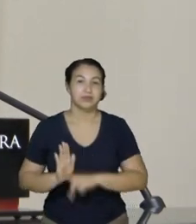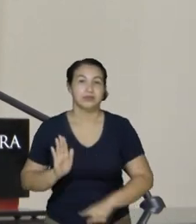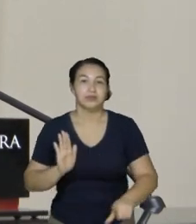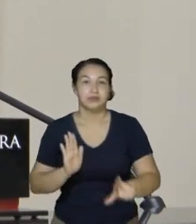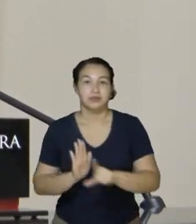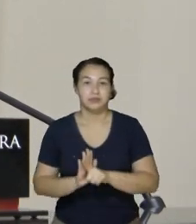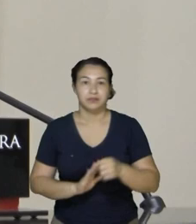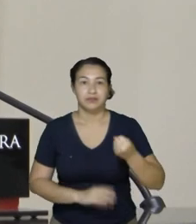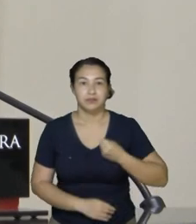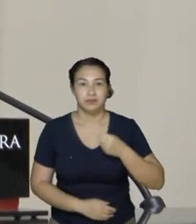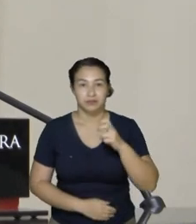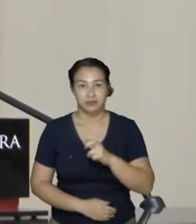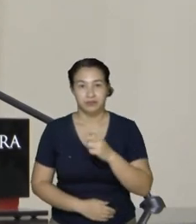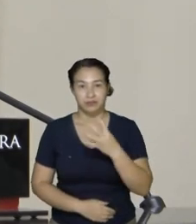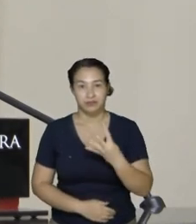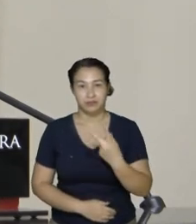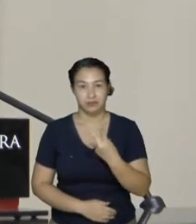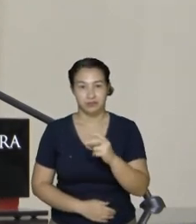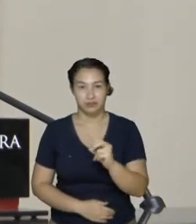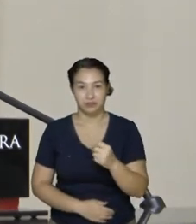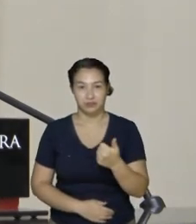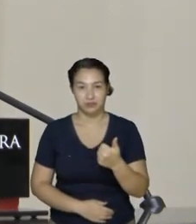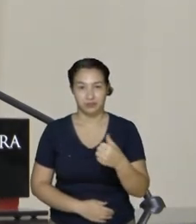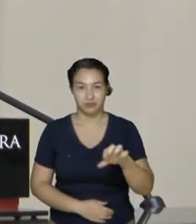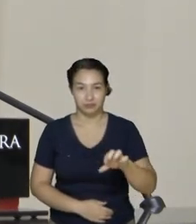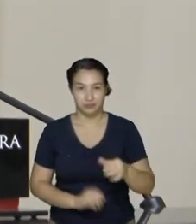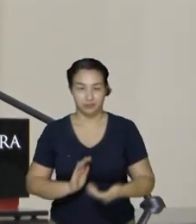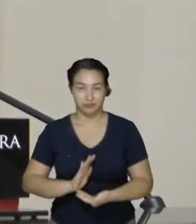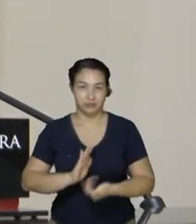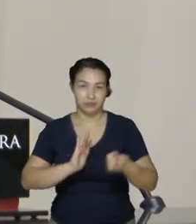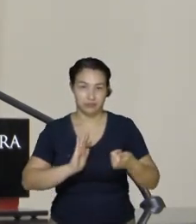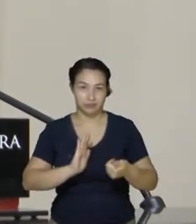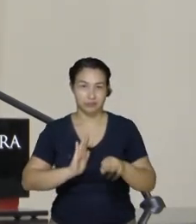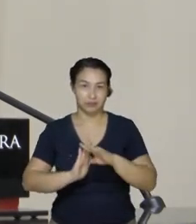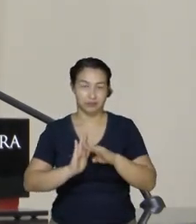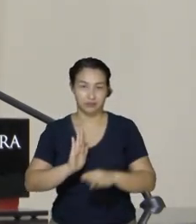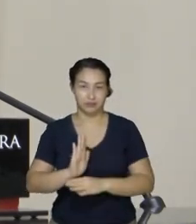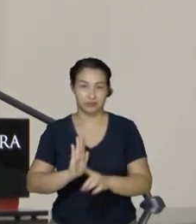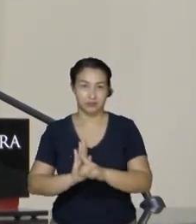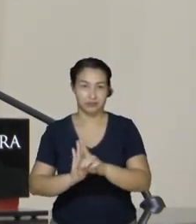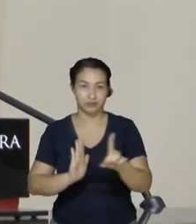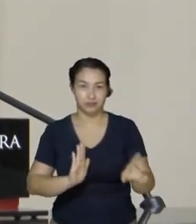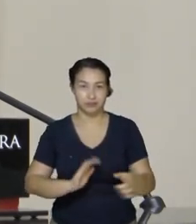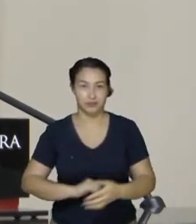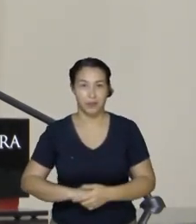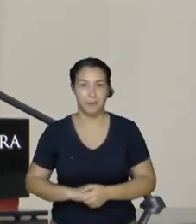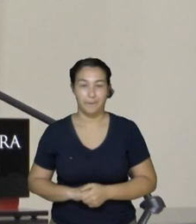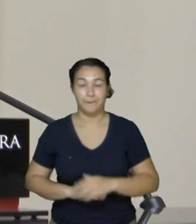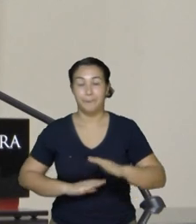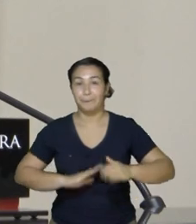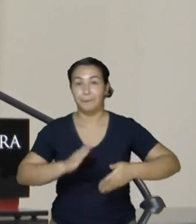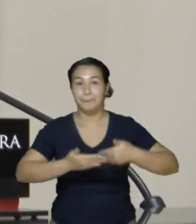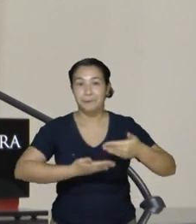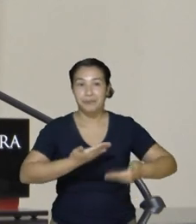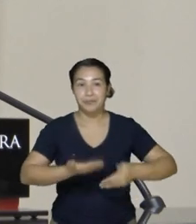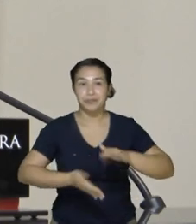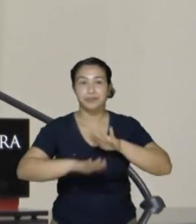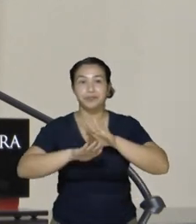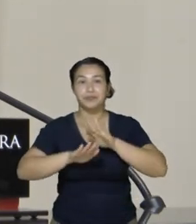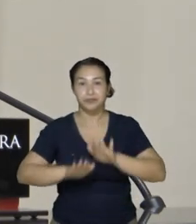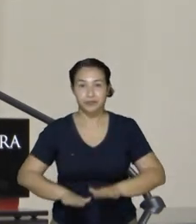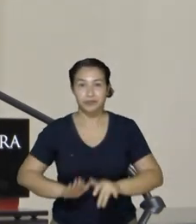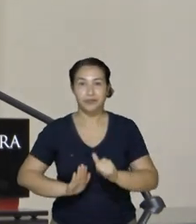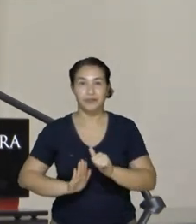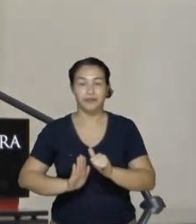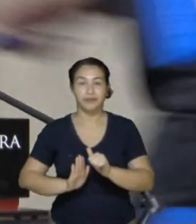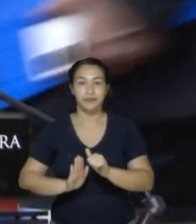número 54/2019 foi retirado da ordem do dia. No momento seguinte, foi mantido o veto em